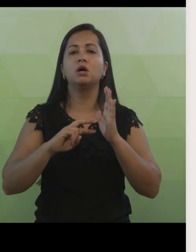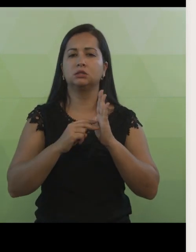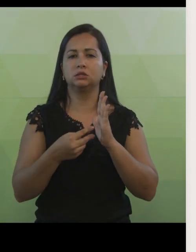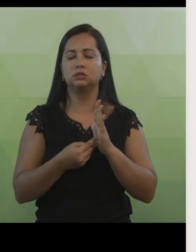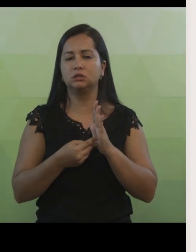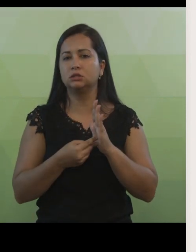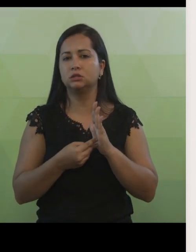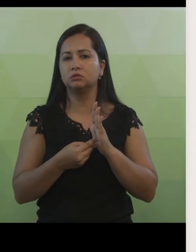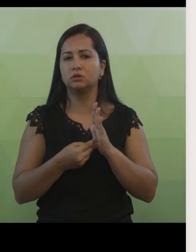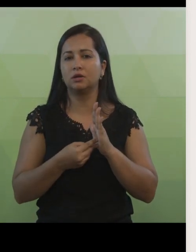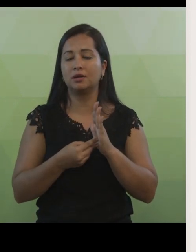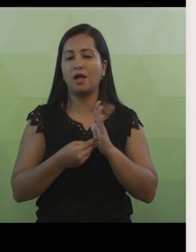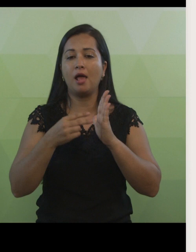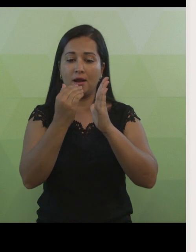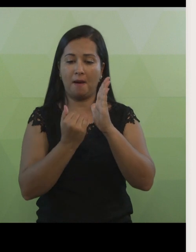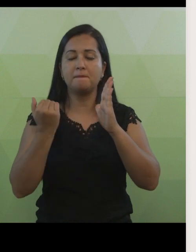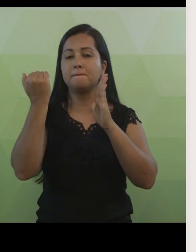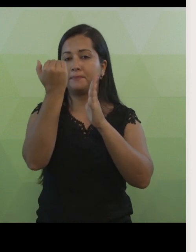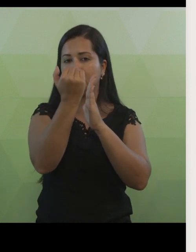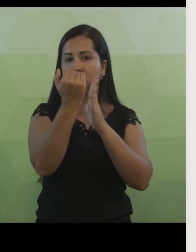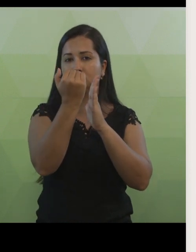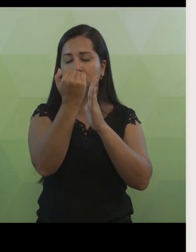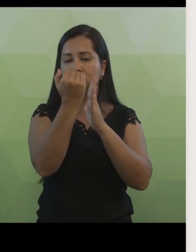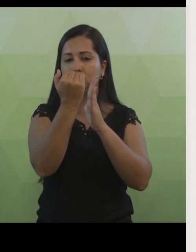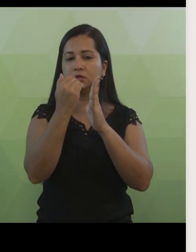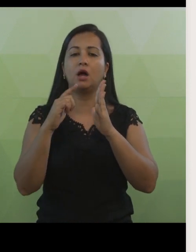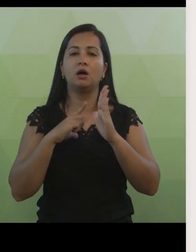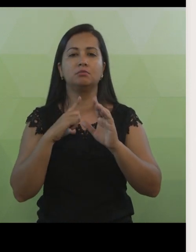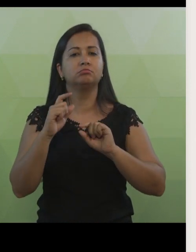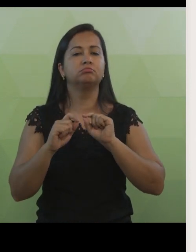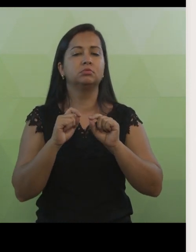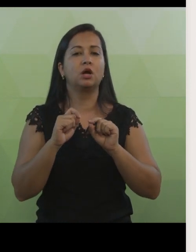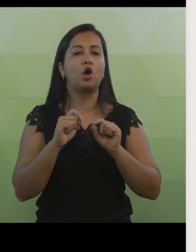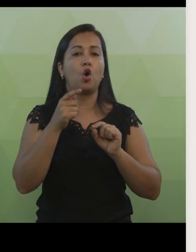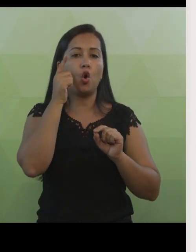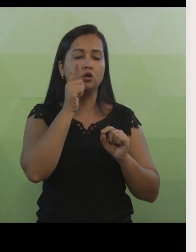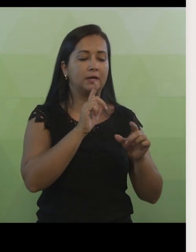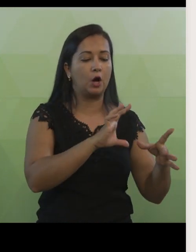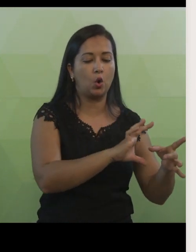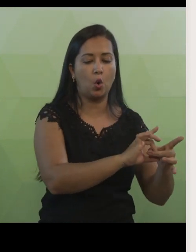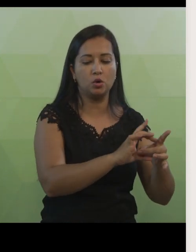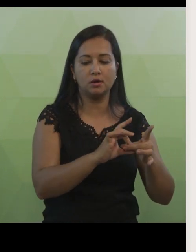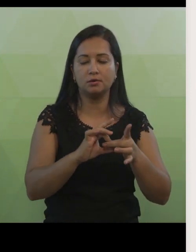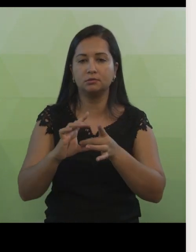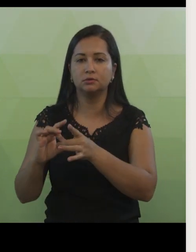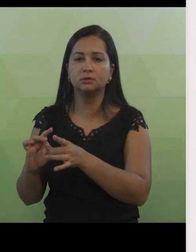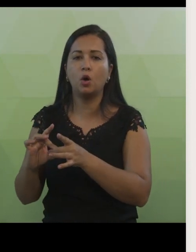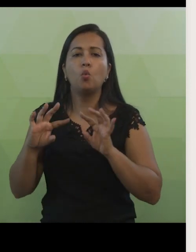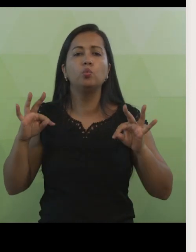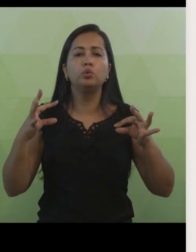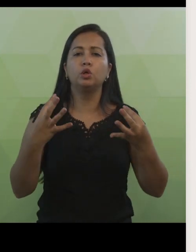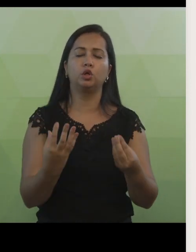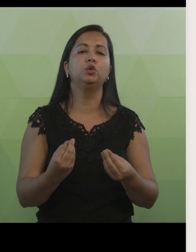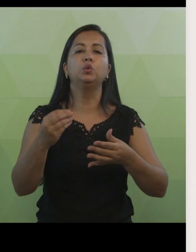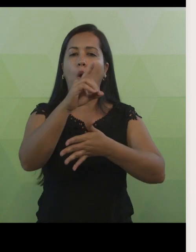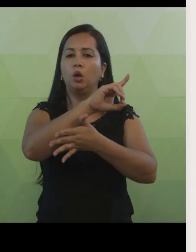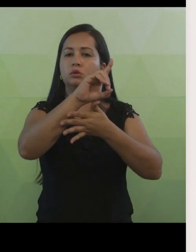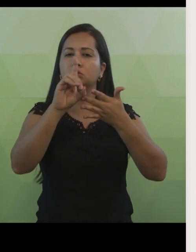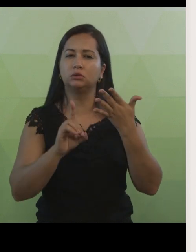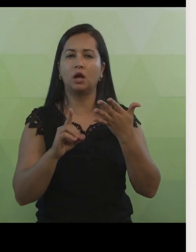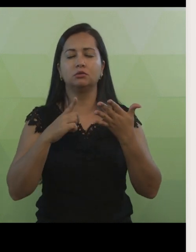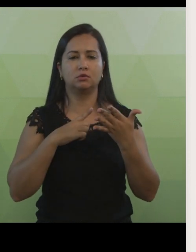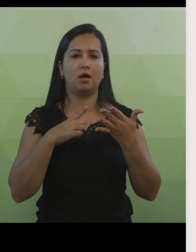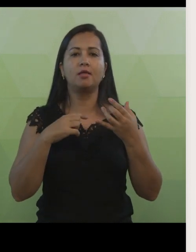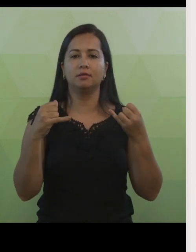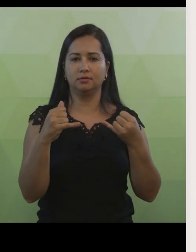da conexão, mais avançado que o filtro de pacotes básico. Permite identificar de fato a conexão toda e seu fluxo